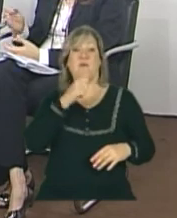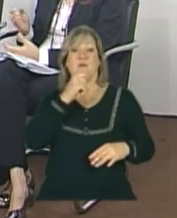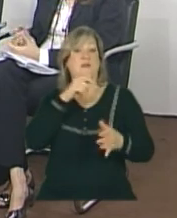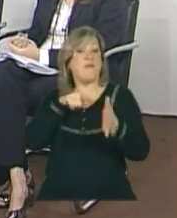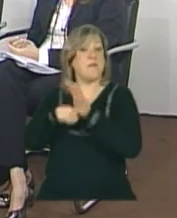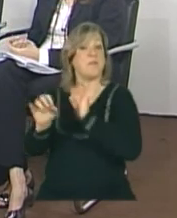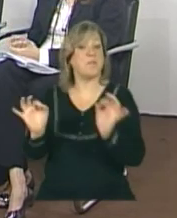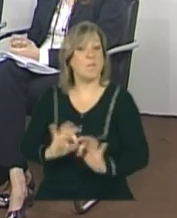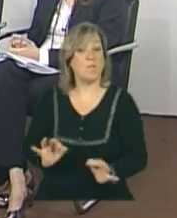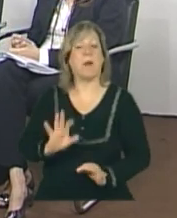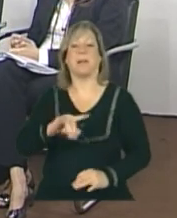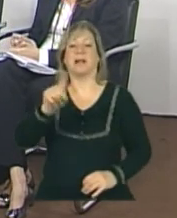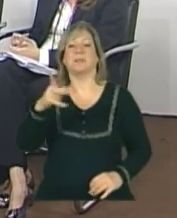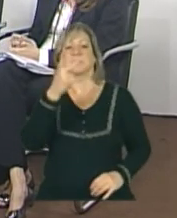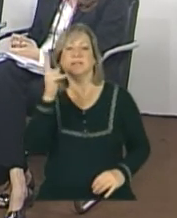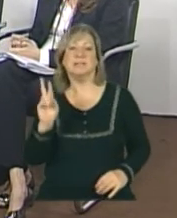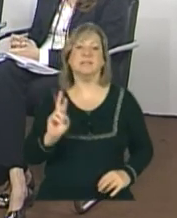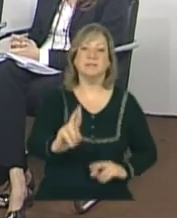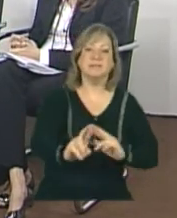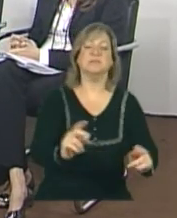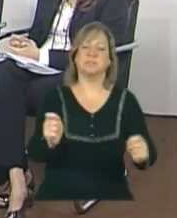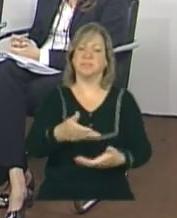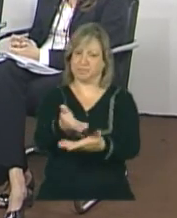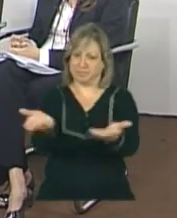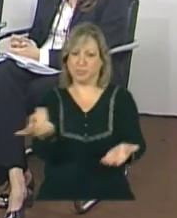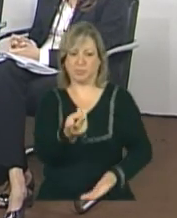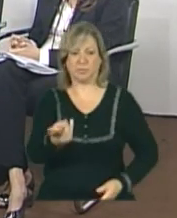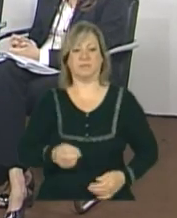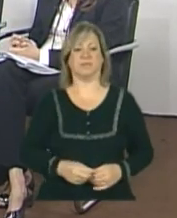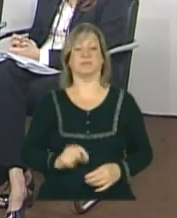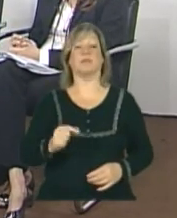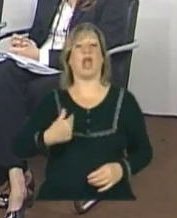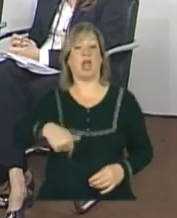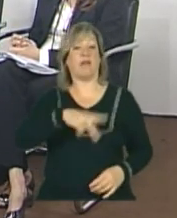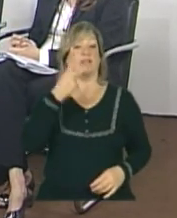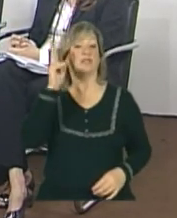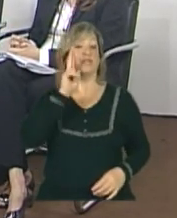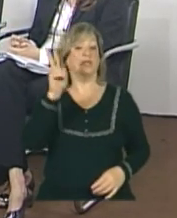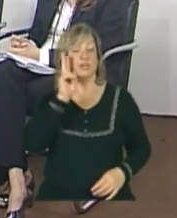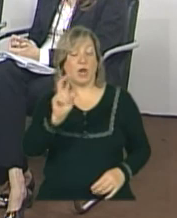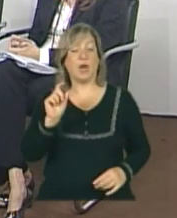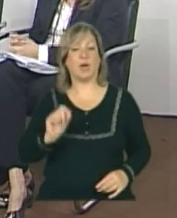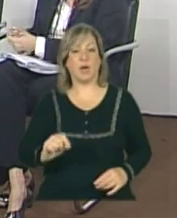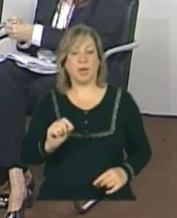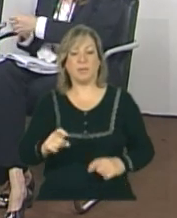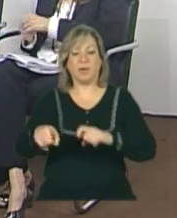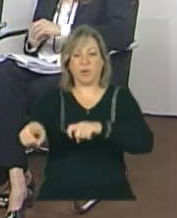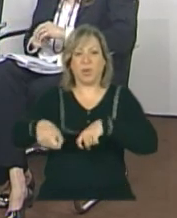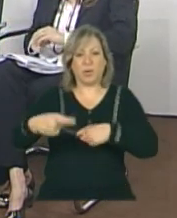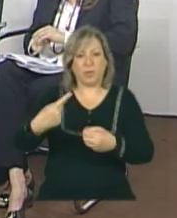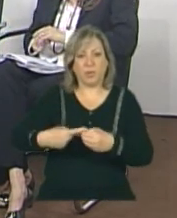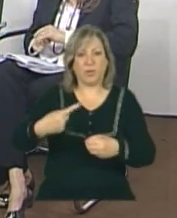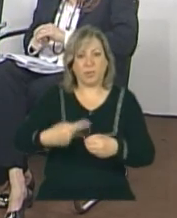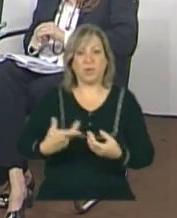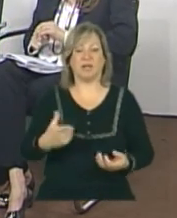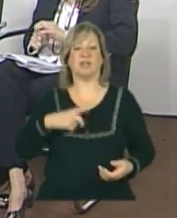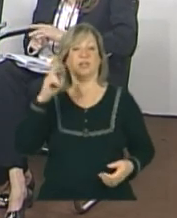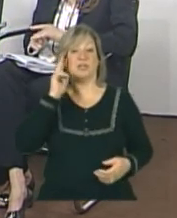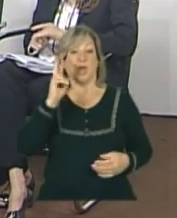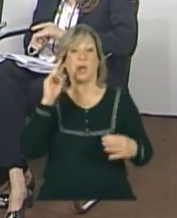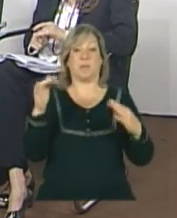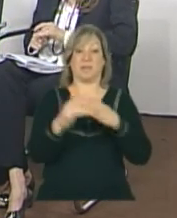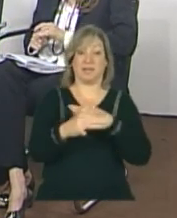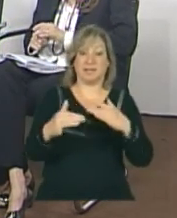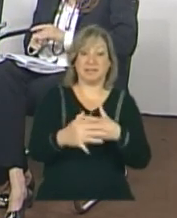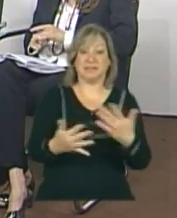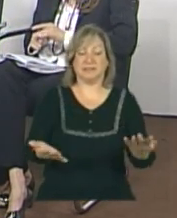está lá querendo saber como vai ser. A gente acabou de falar do meio rural e aí vem a contrapartida dessa história, que é as grandes metrópoles. Como